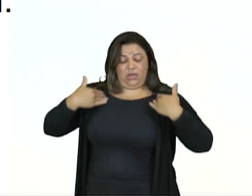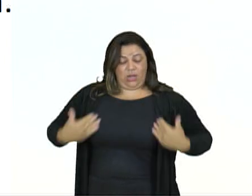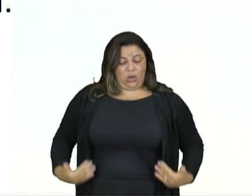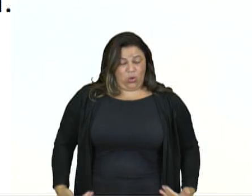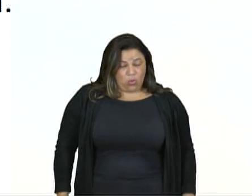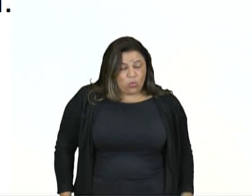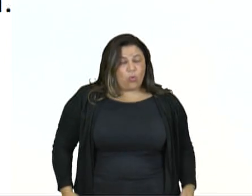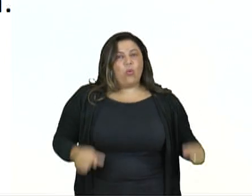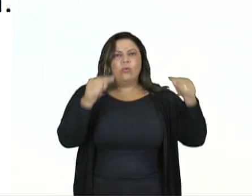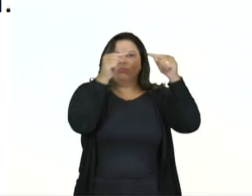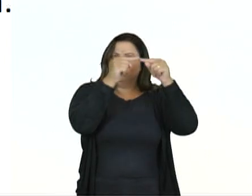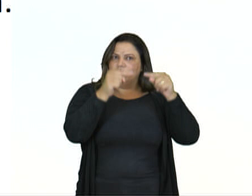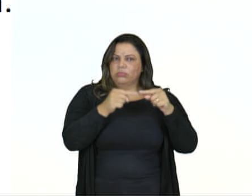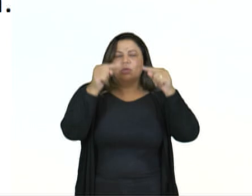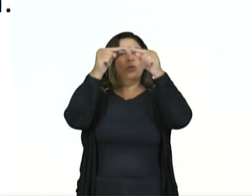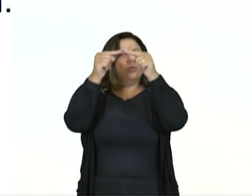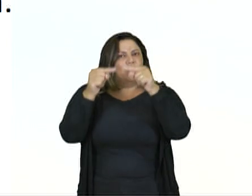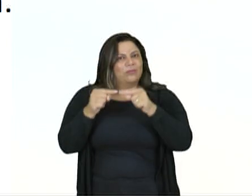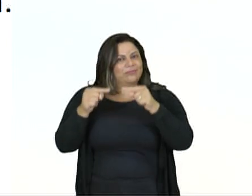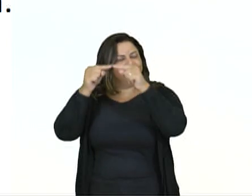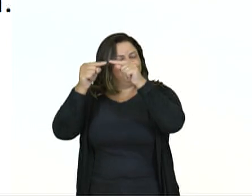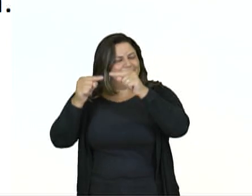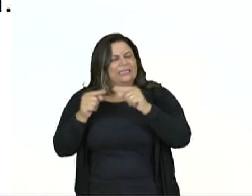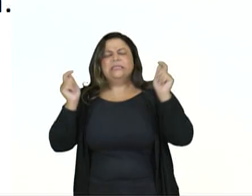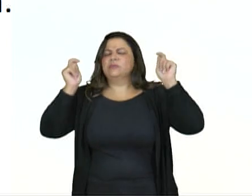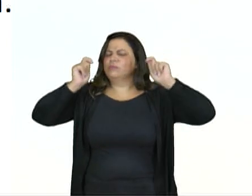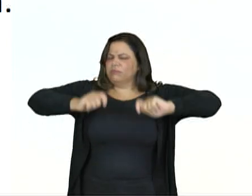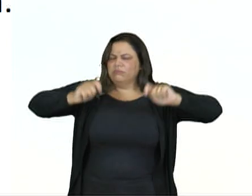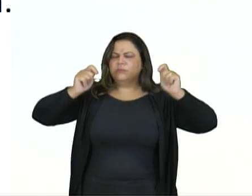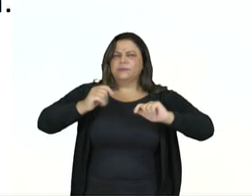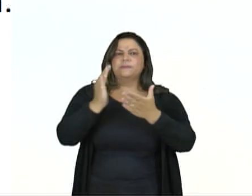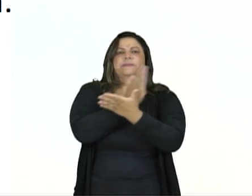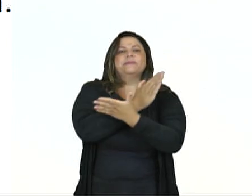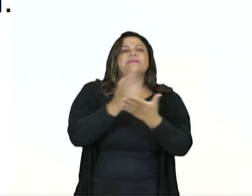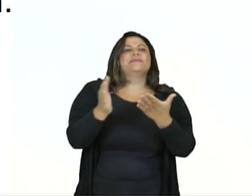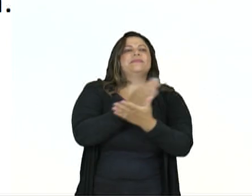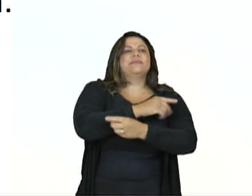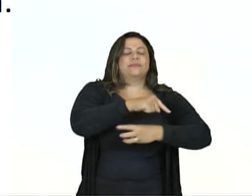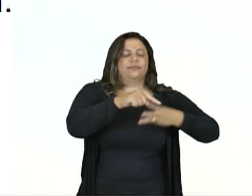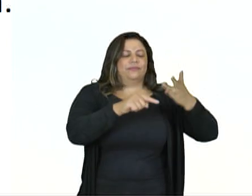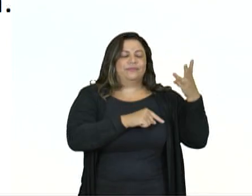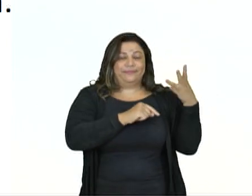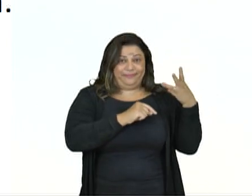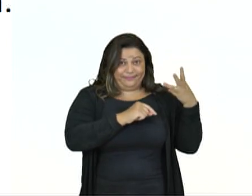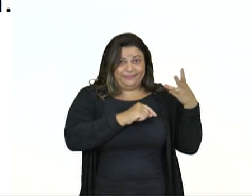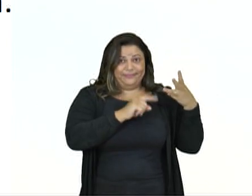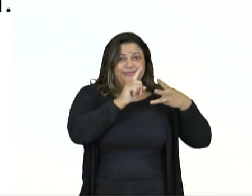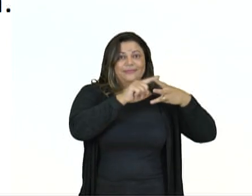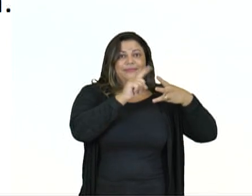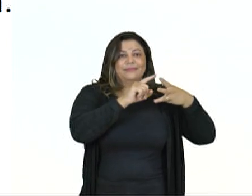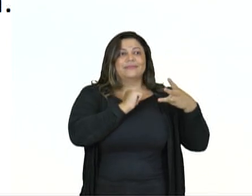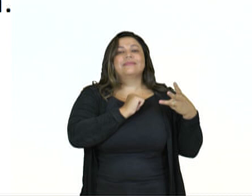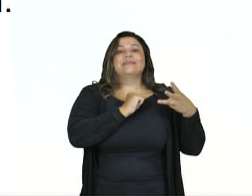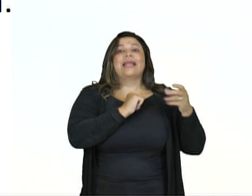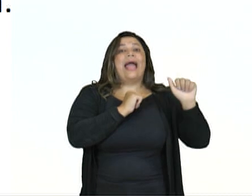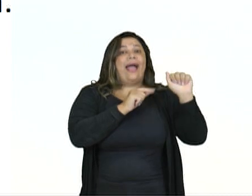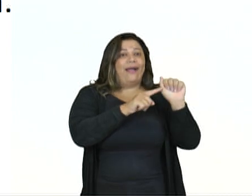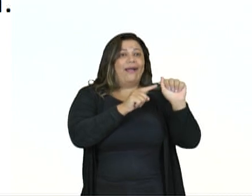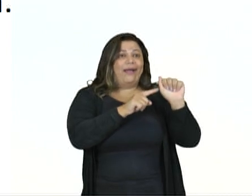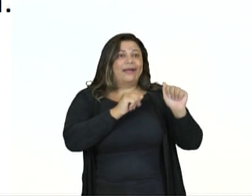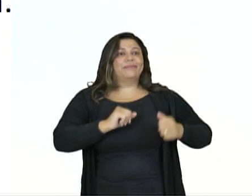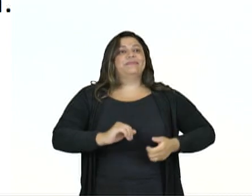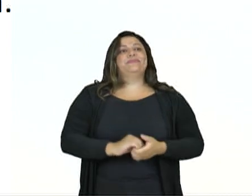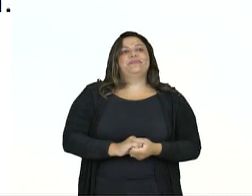as combinações entre eles podem ser divididos em 3 tipos. A.